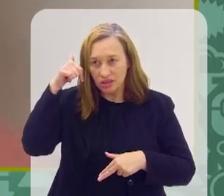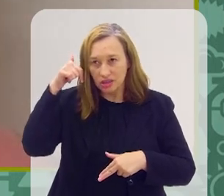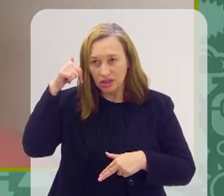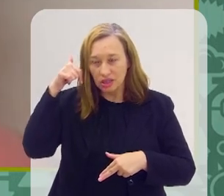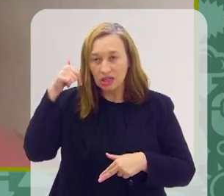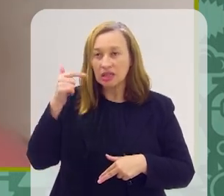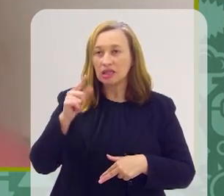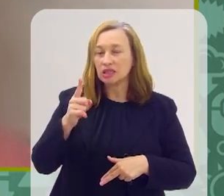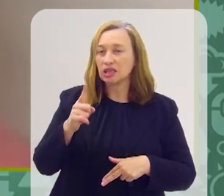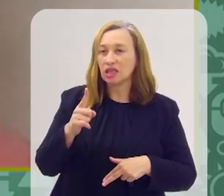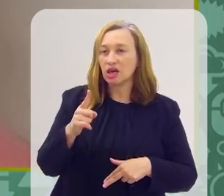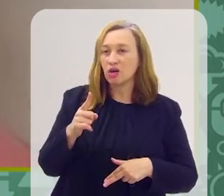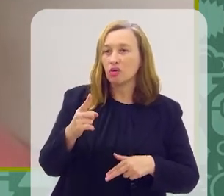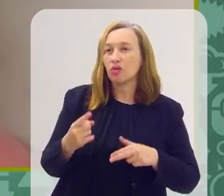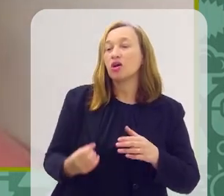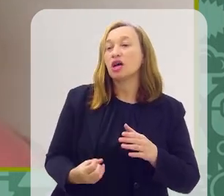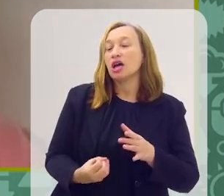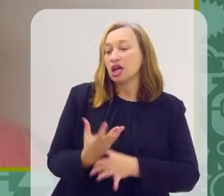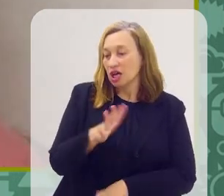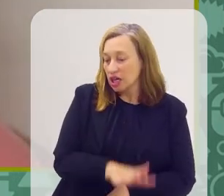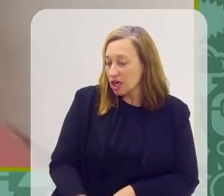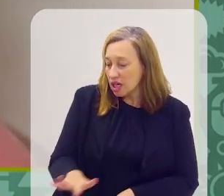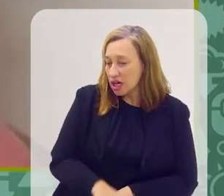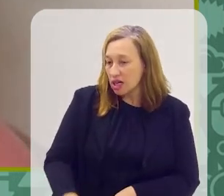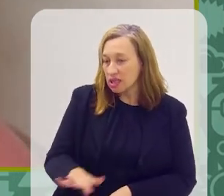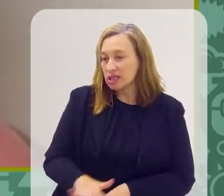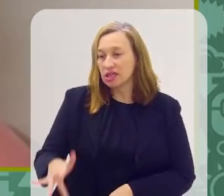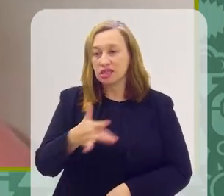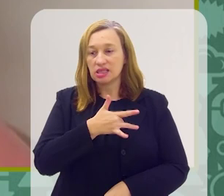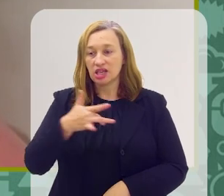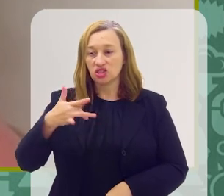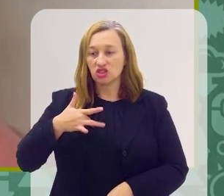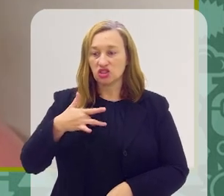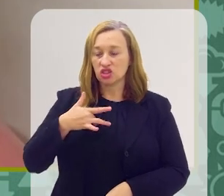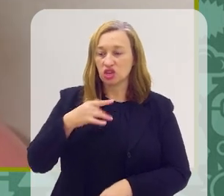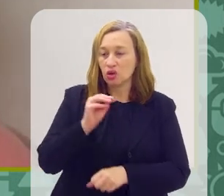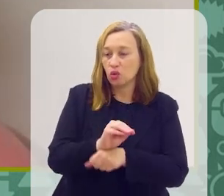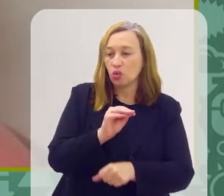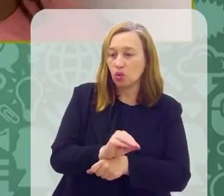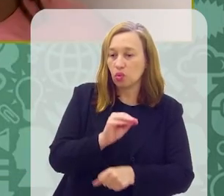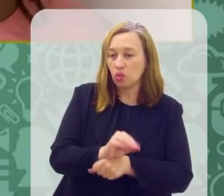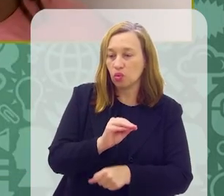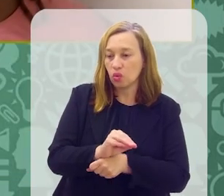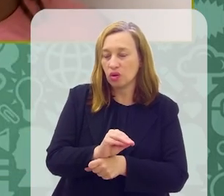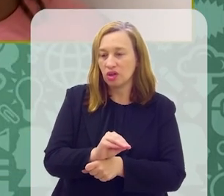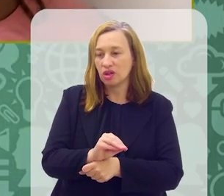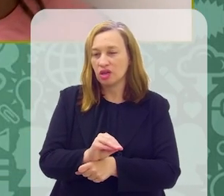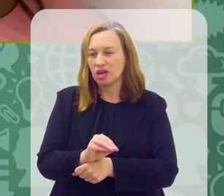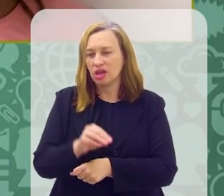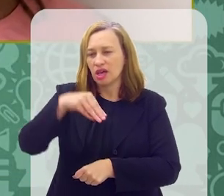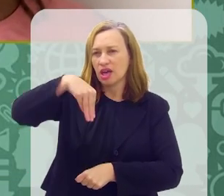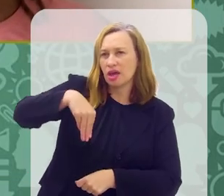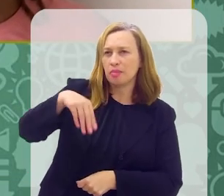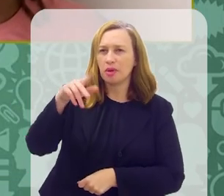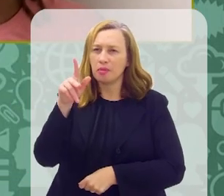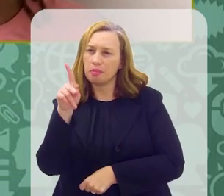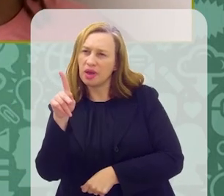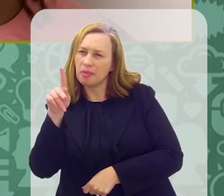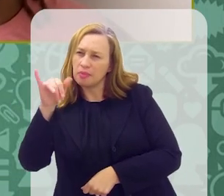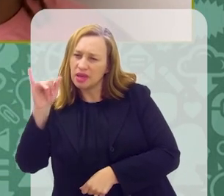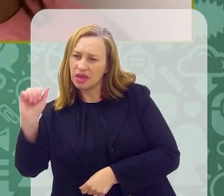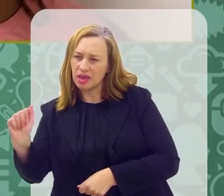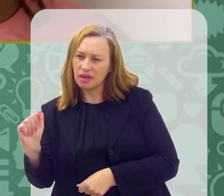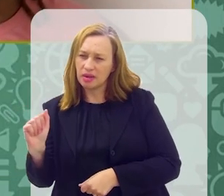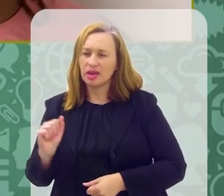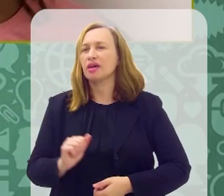bordão também que eu criei. Mente vazia não cria criança sadia, ouve MPB. Que lindo, que lindo.